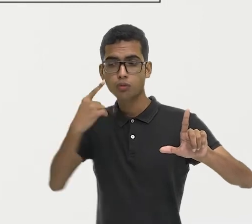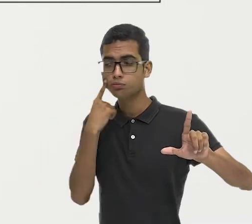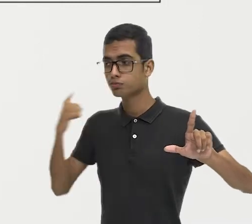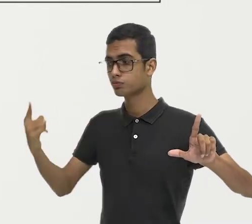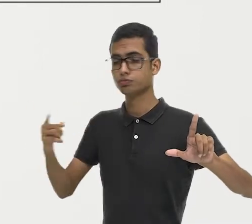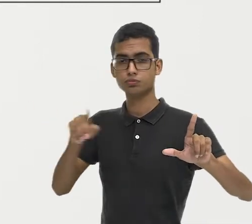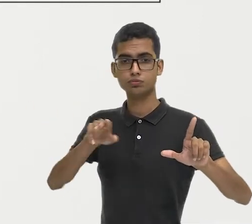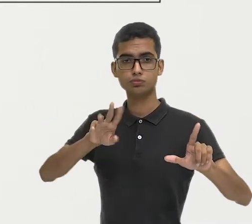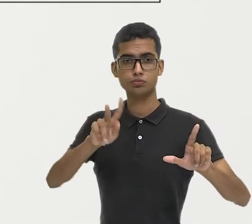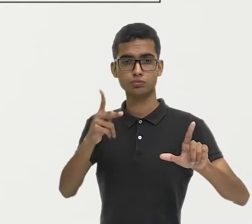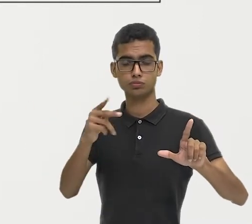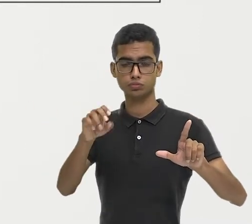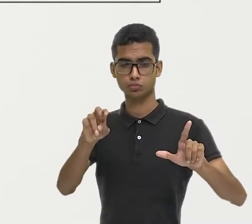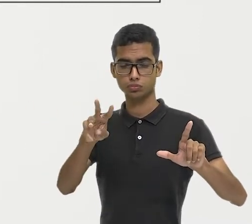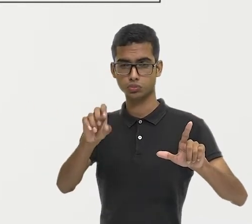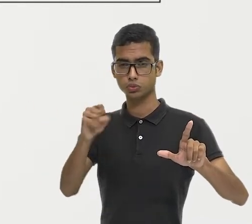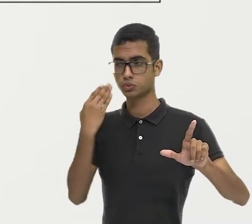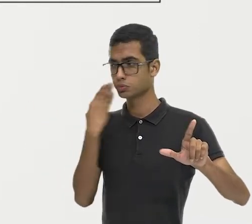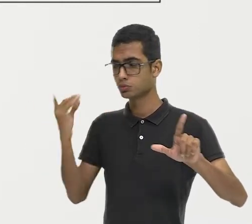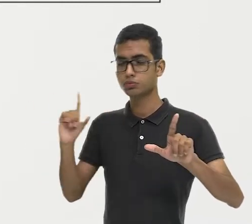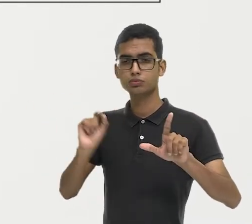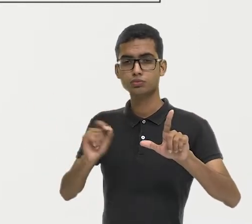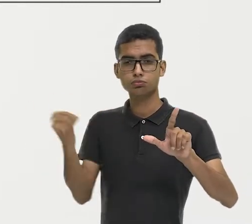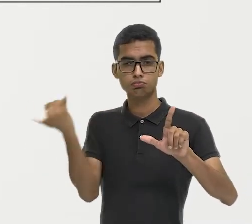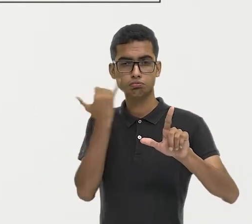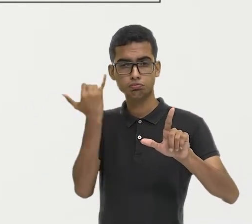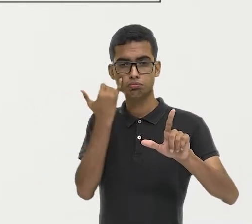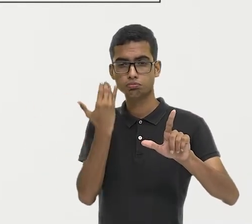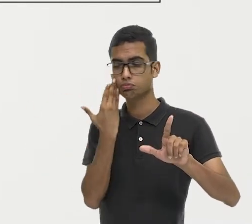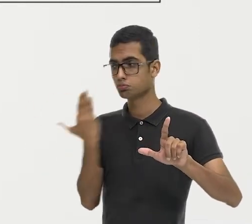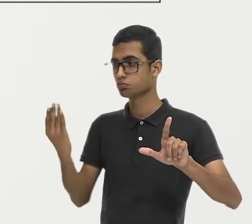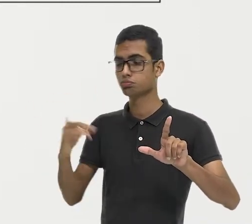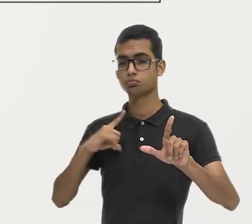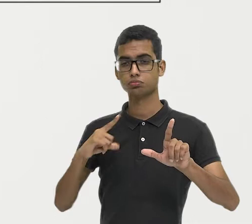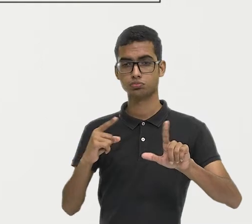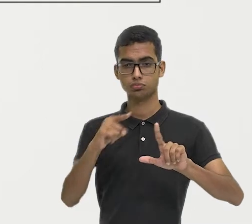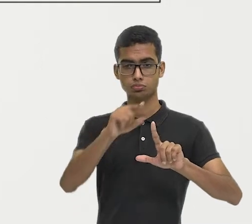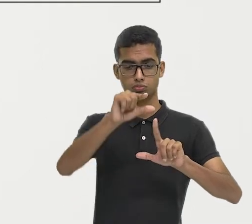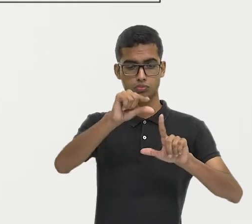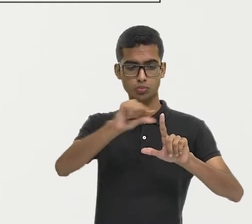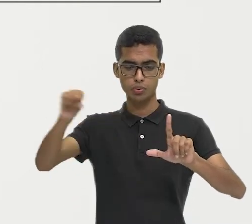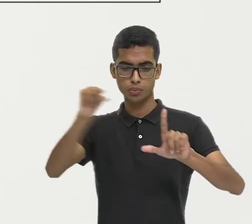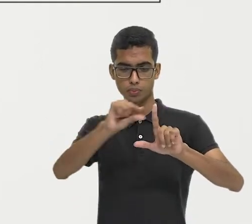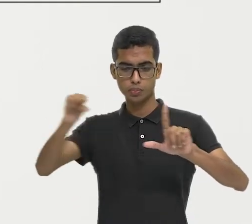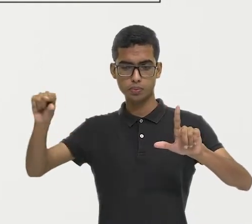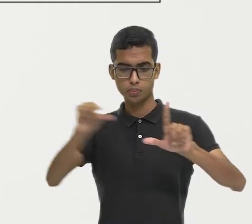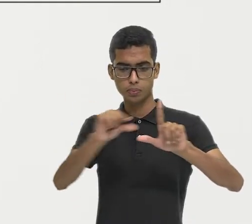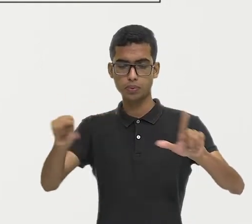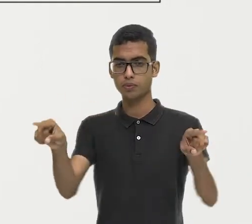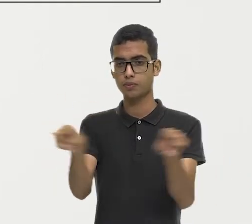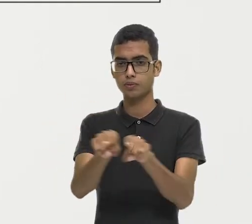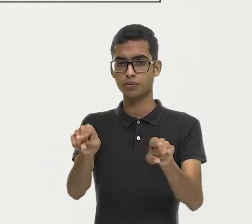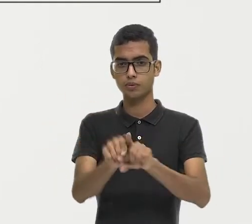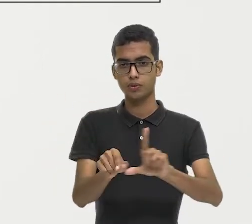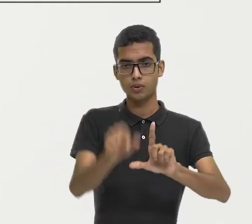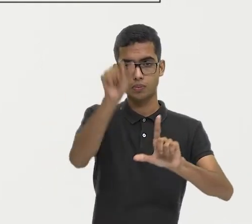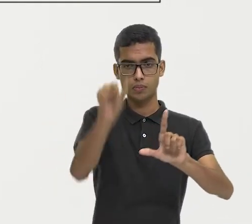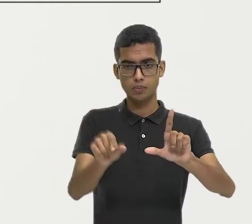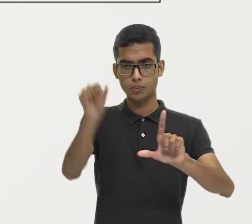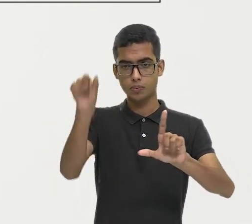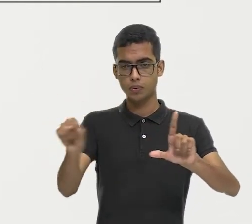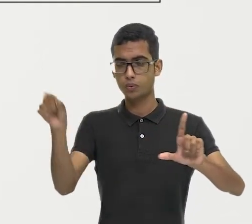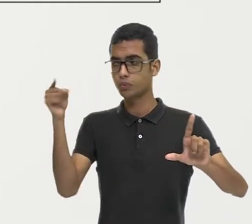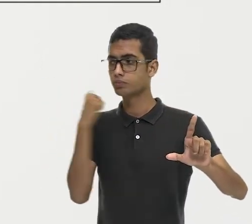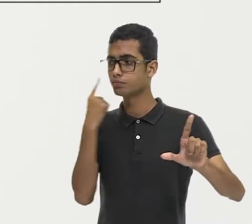elétrica em quilowatts, tá? Essa informação, ela vem nos dois gráficos. Por que nós temos aqui dois